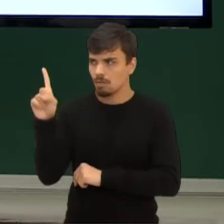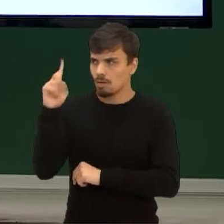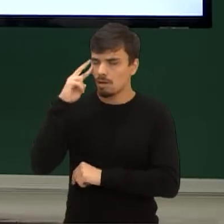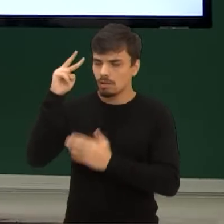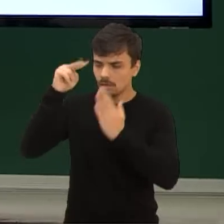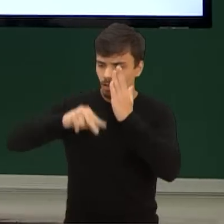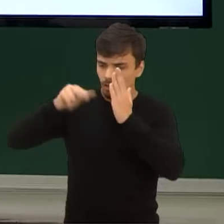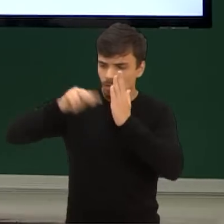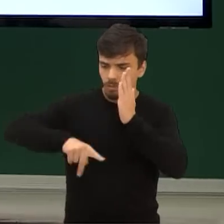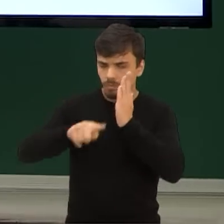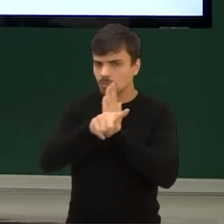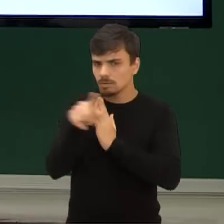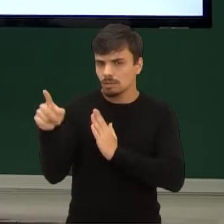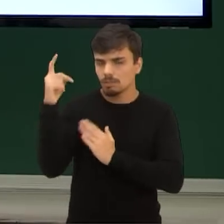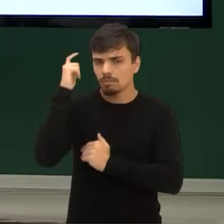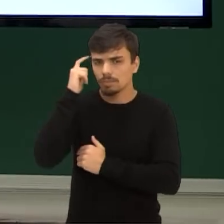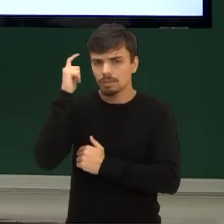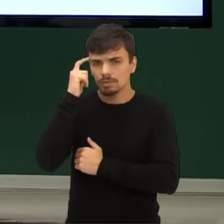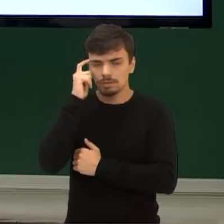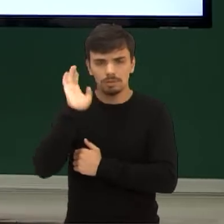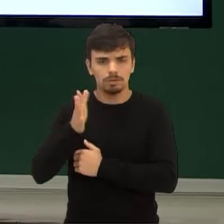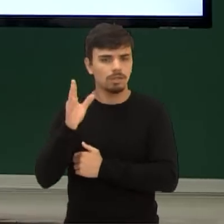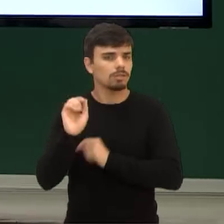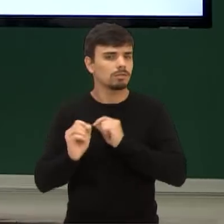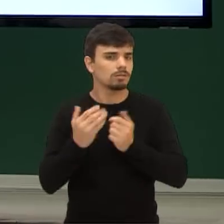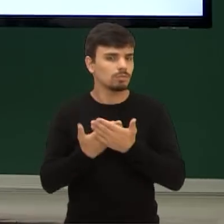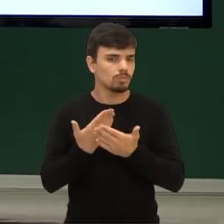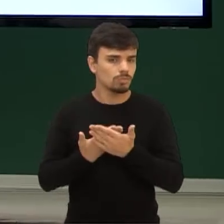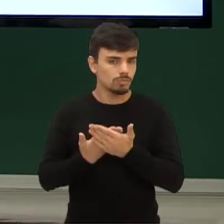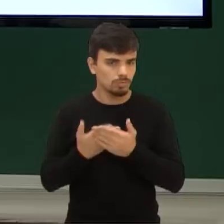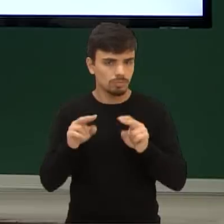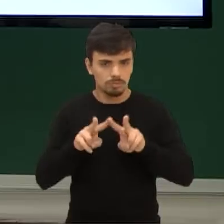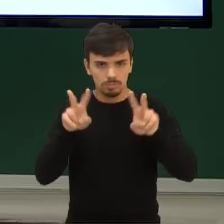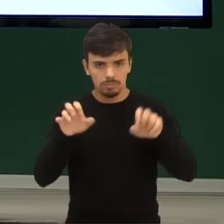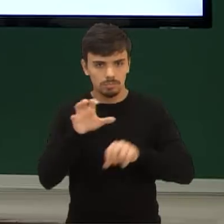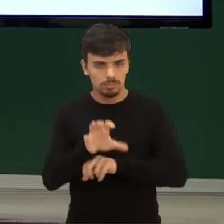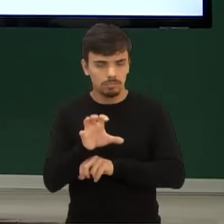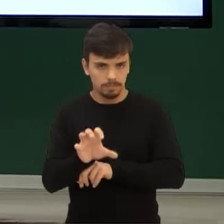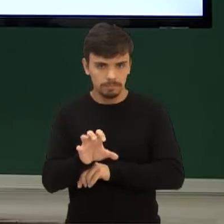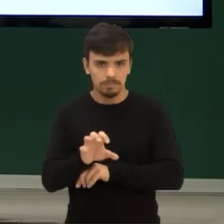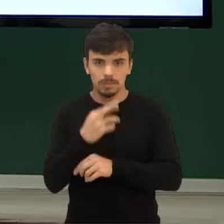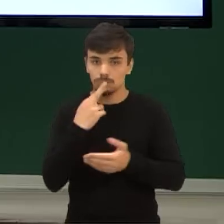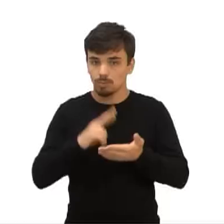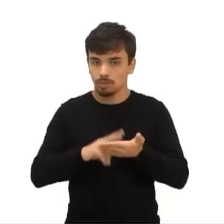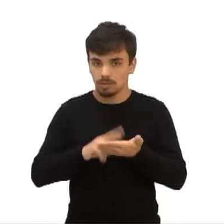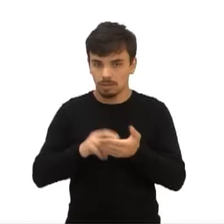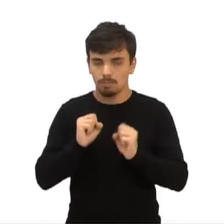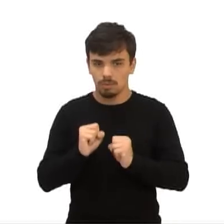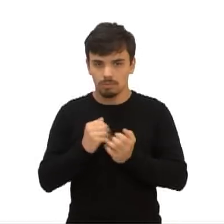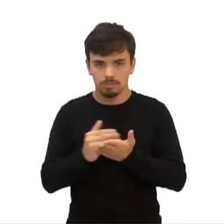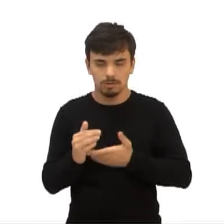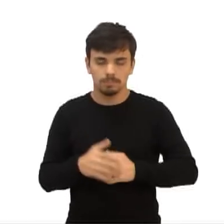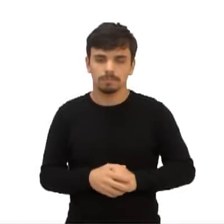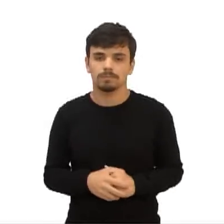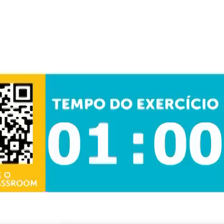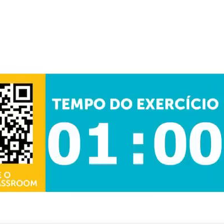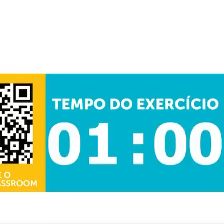hereditários. Pensa bem, com base no que nós vimos de reprodução, para responder esse quiz. Vamos lá?